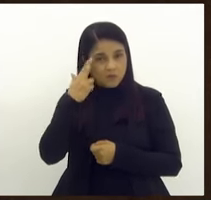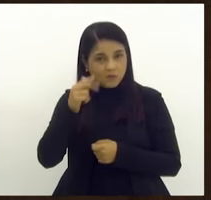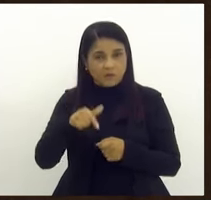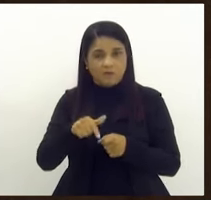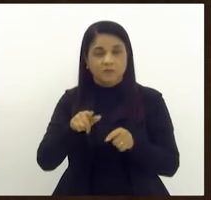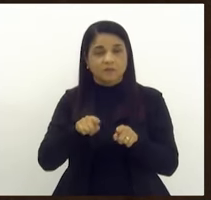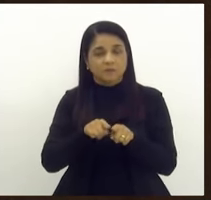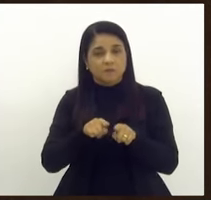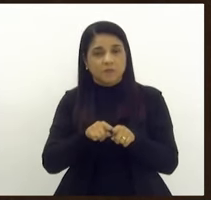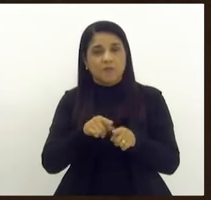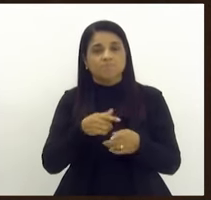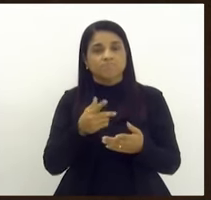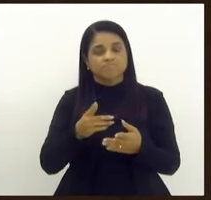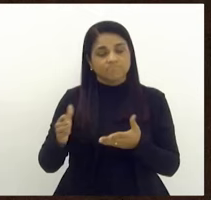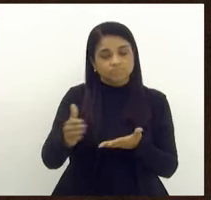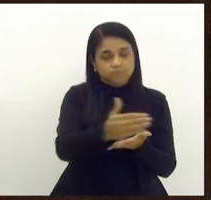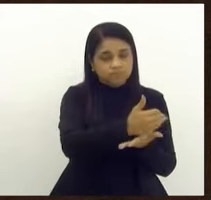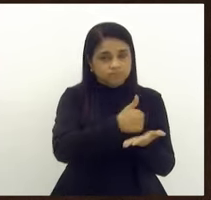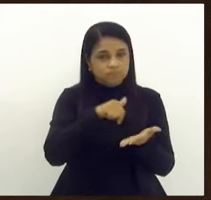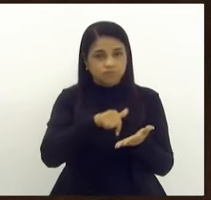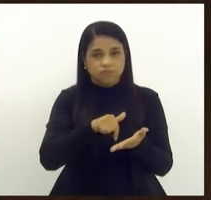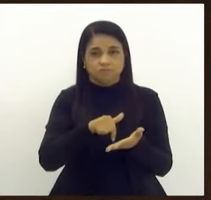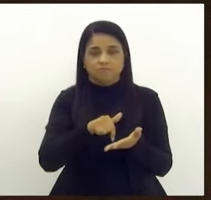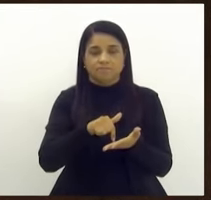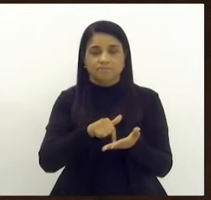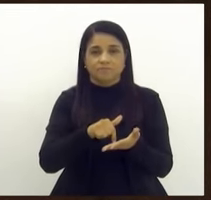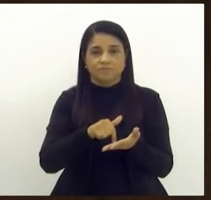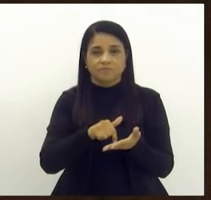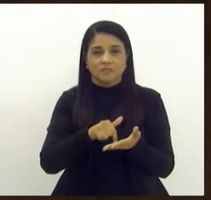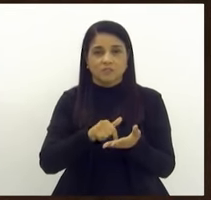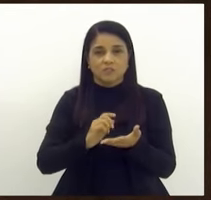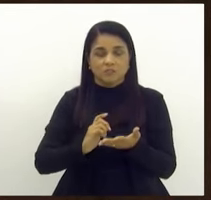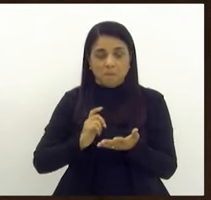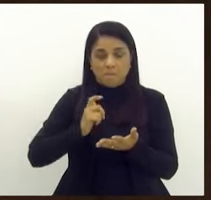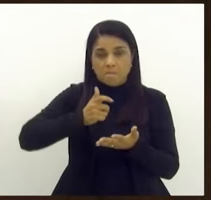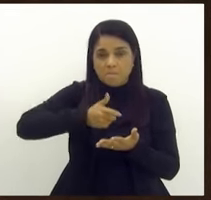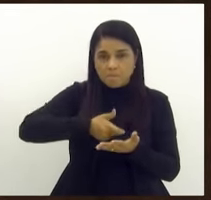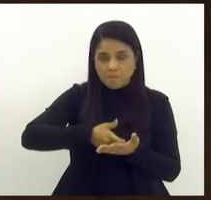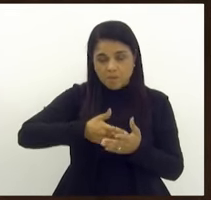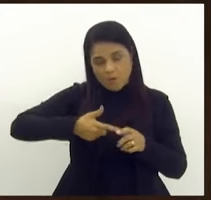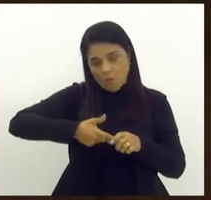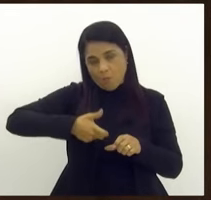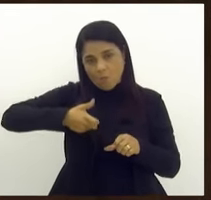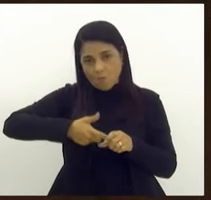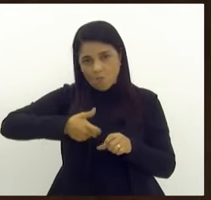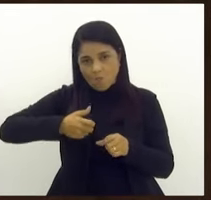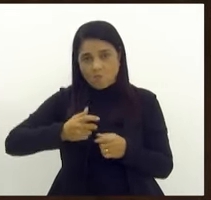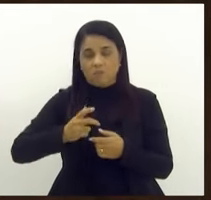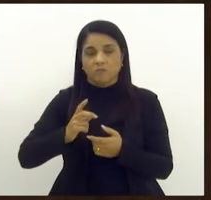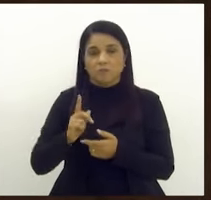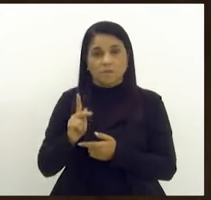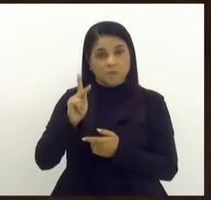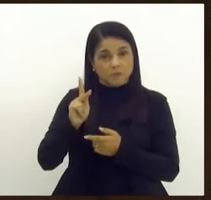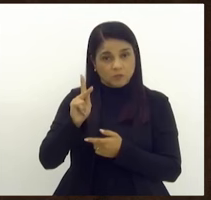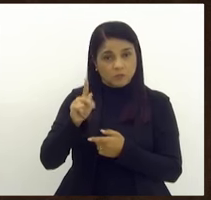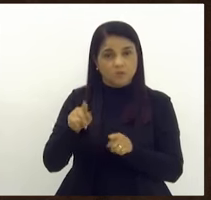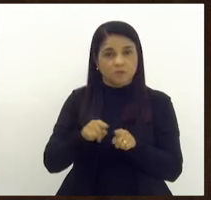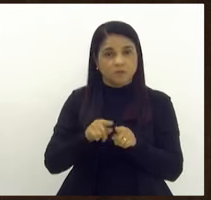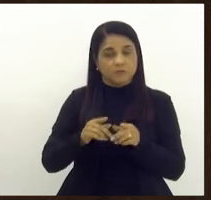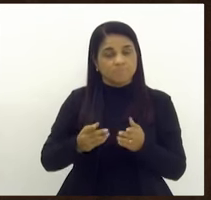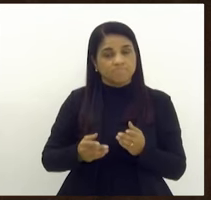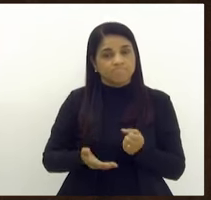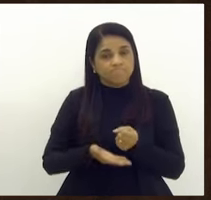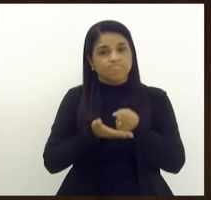instabilidade dos fluxos de arrecadação proveniente de iação pela exploração do petróleo garantir sustentabilidade ao